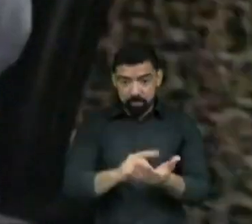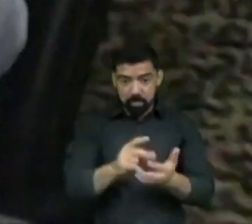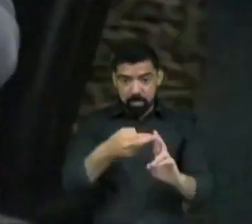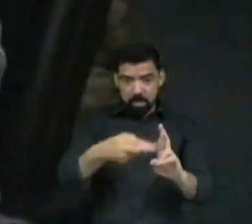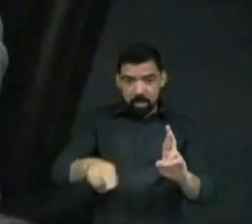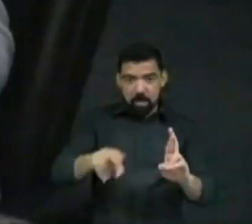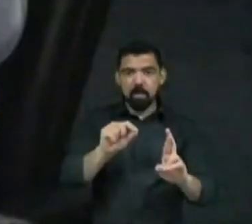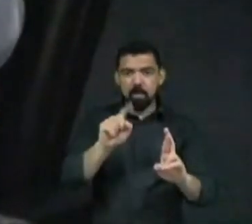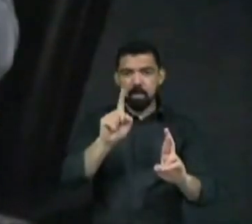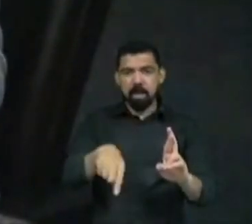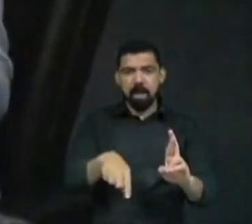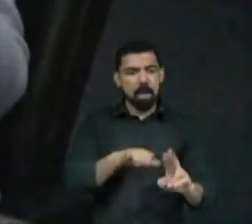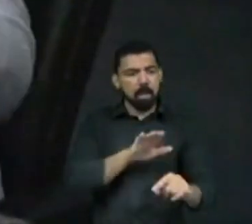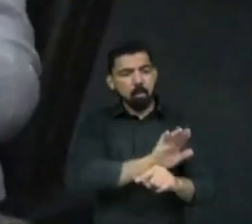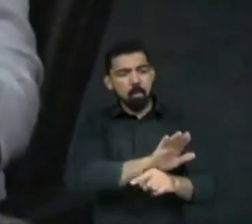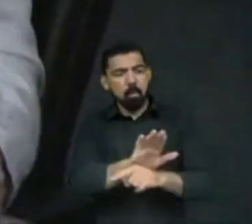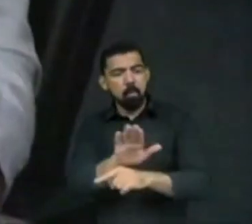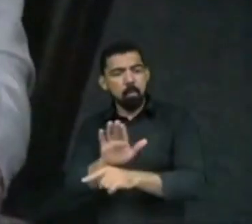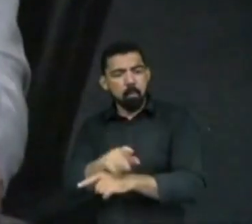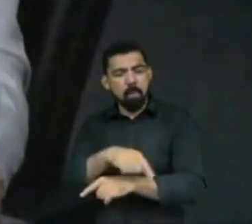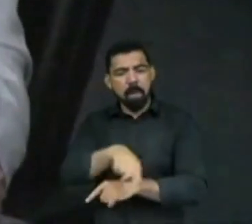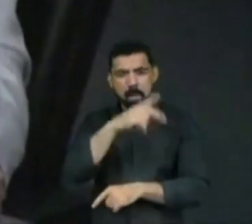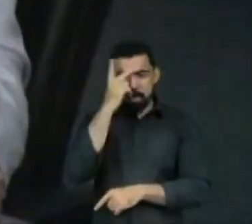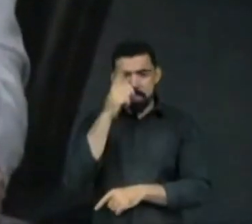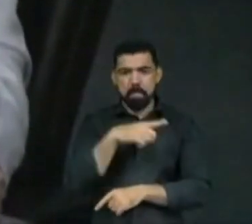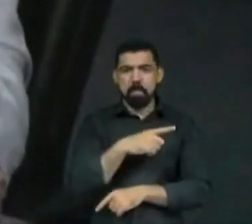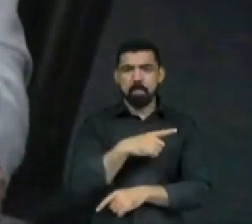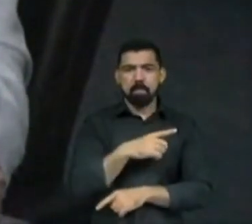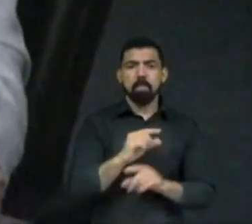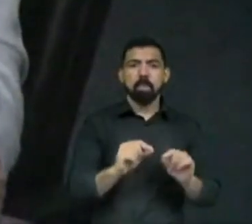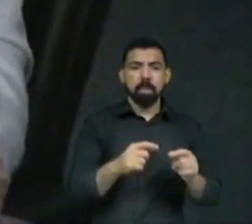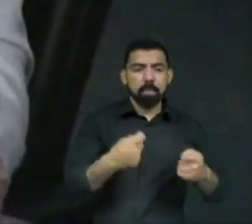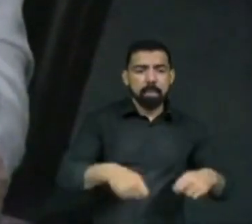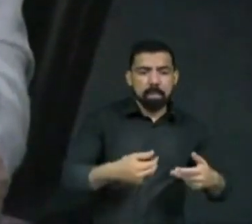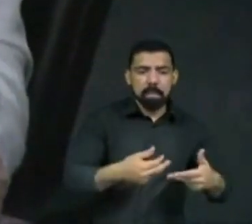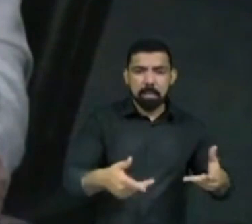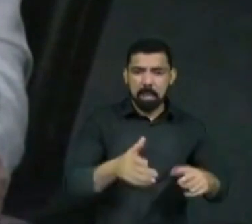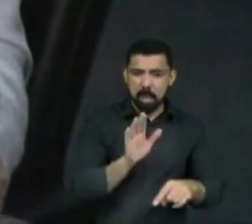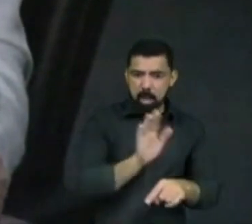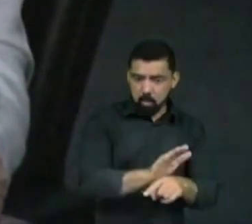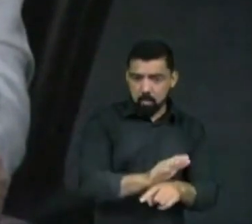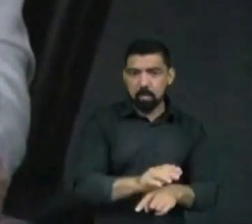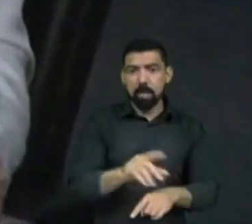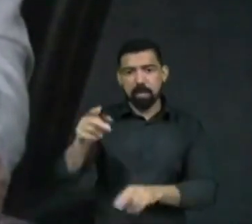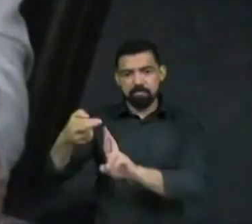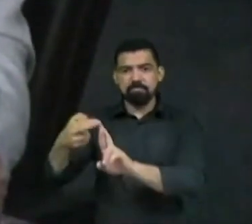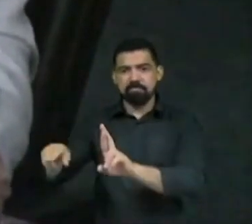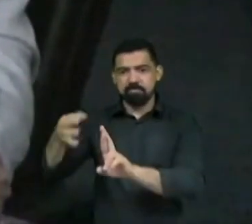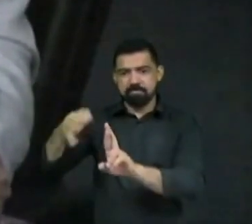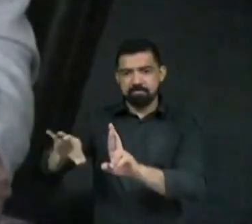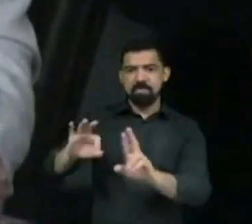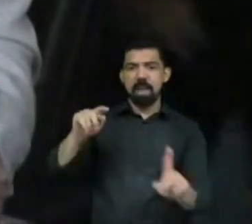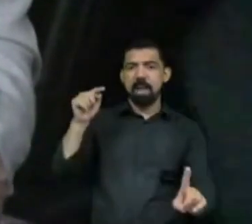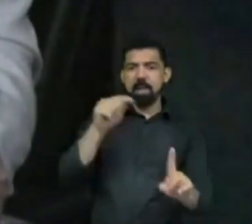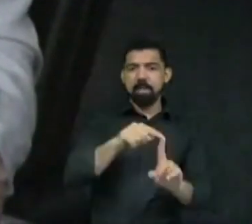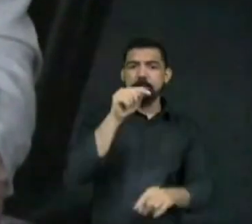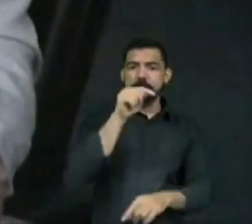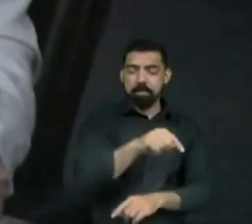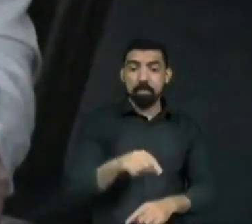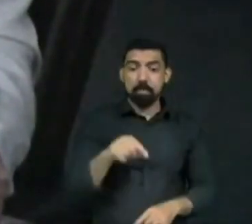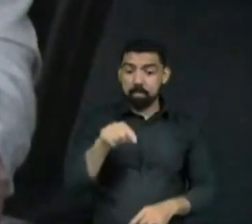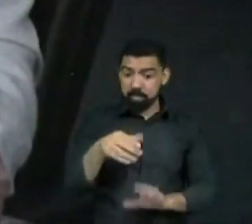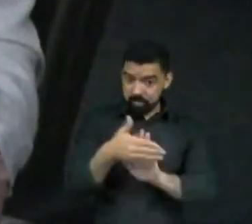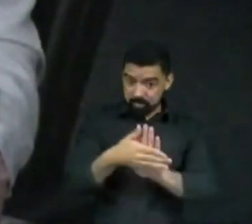que cuida dos órfãos, das viúvas e dos necessitados. E essa matéria vai